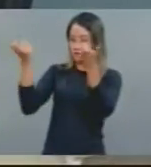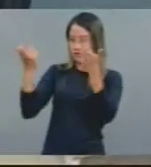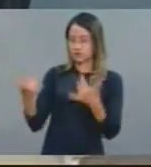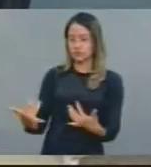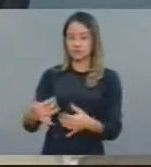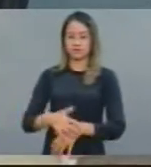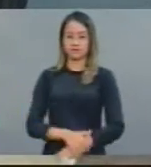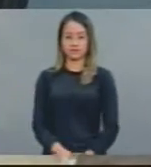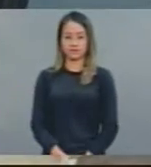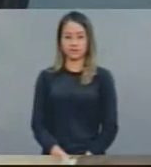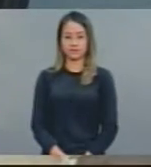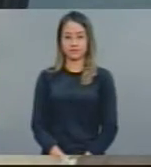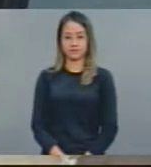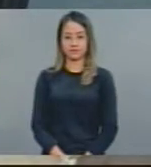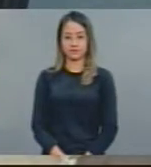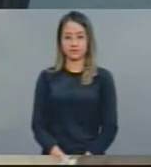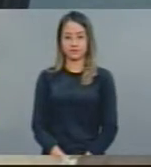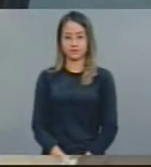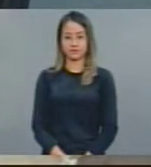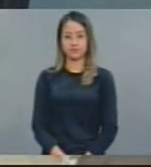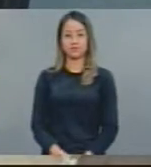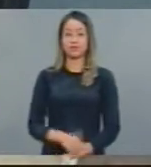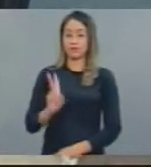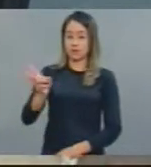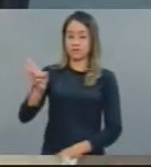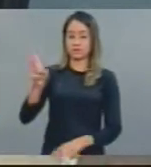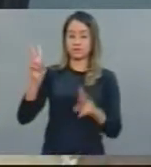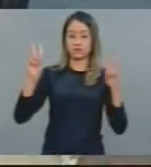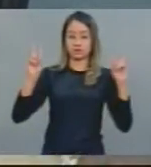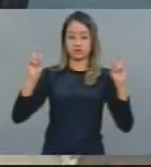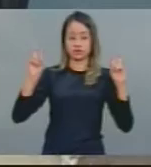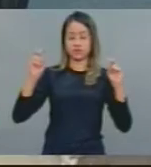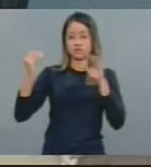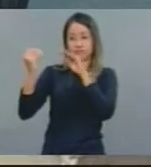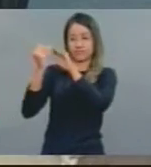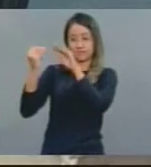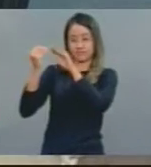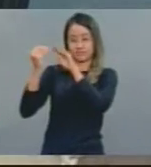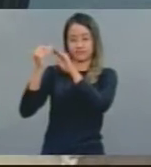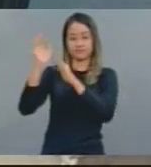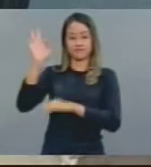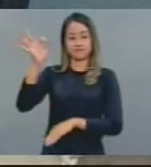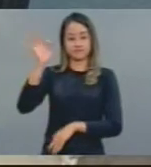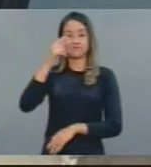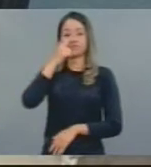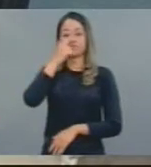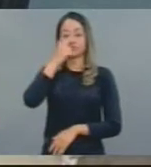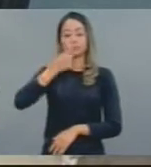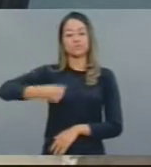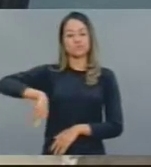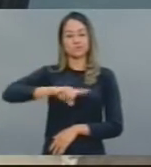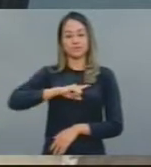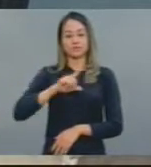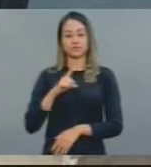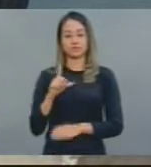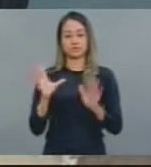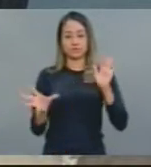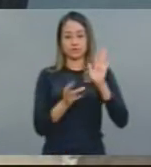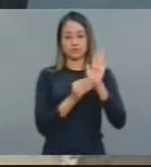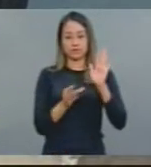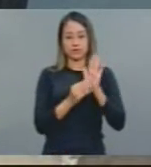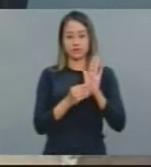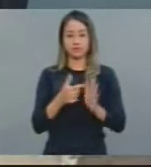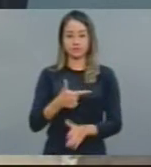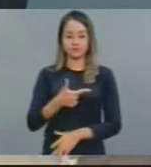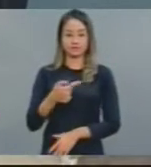e já, sob o mesmo prisma e a mesma visão que Vossa Excelência teve, nós entramos com a emenda 27, né,